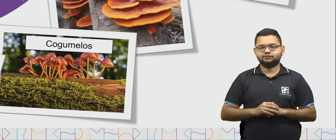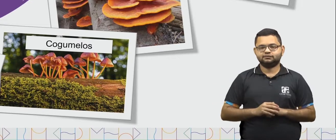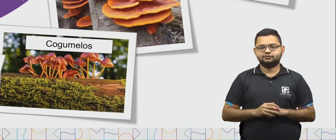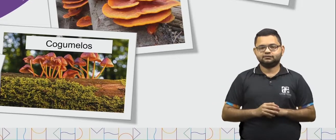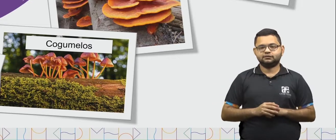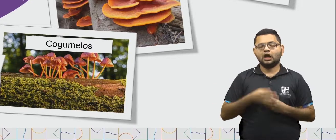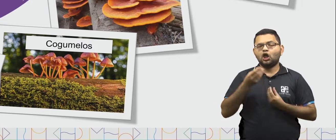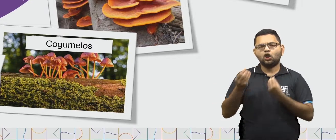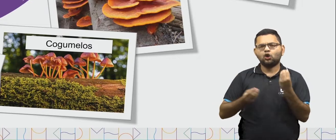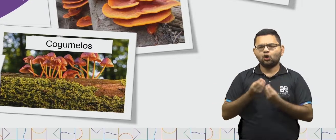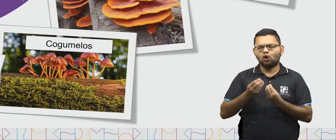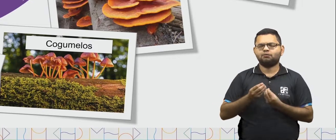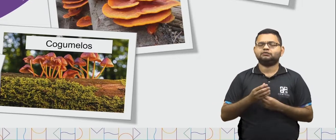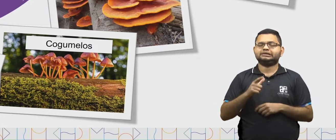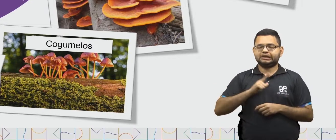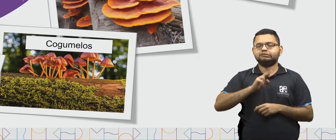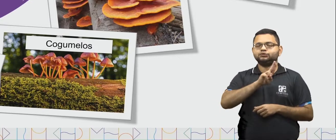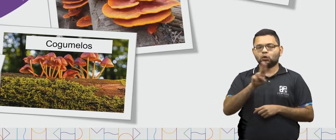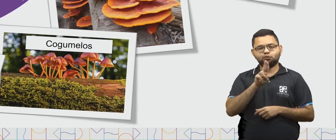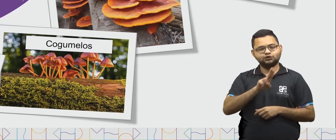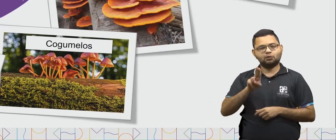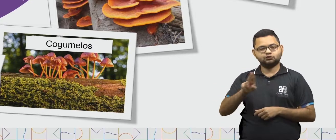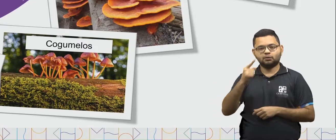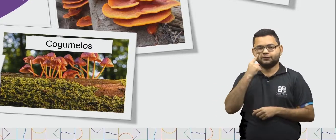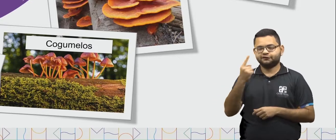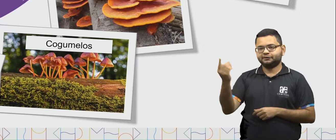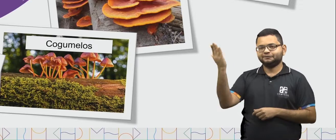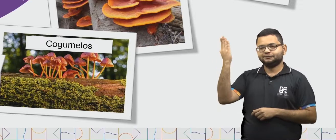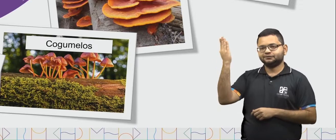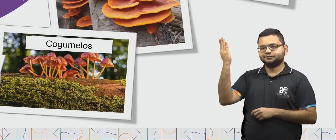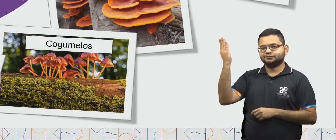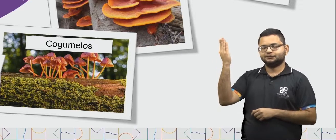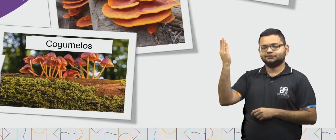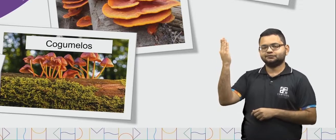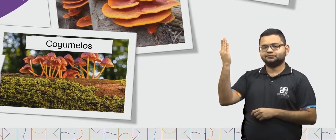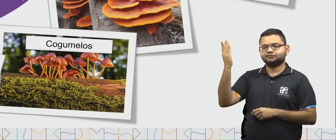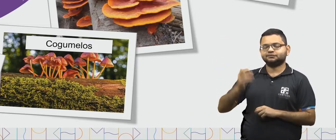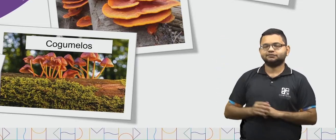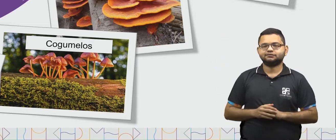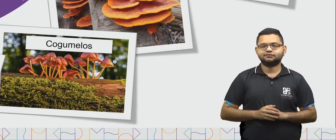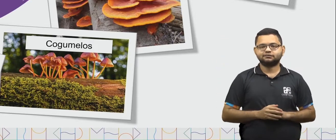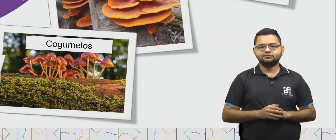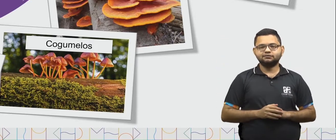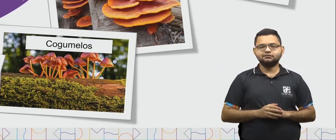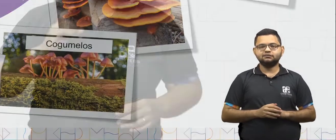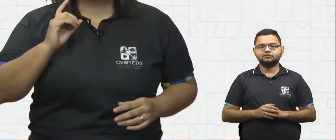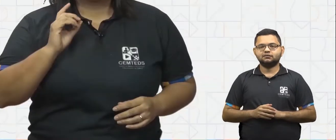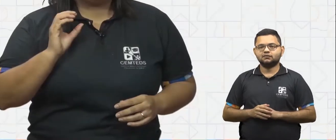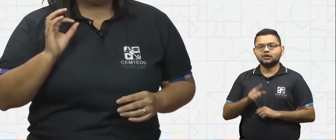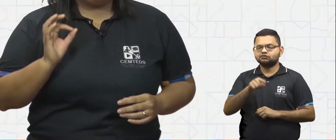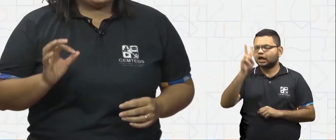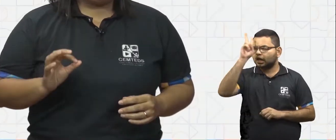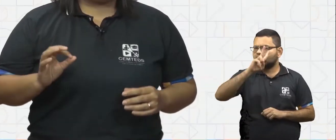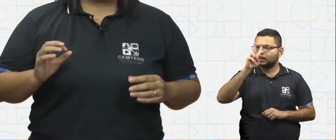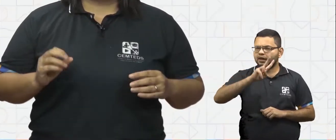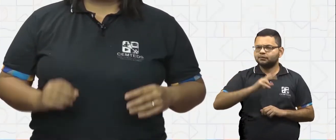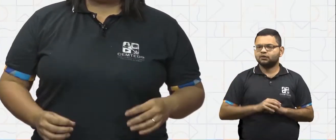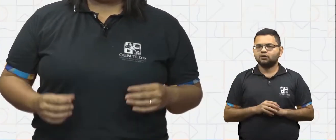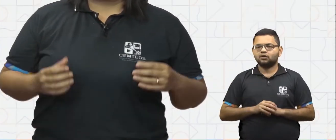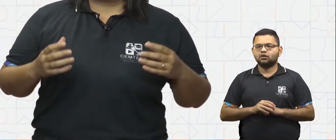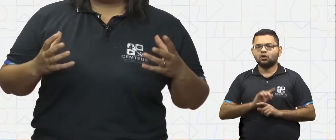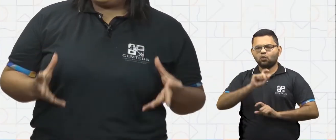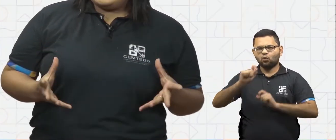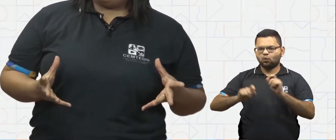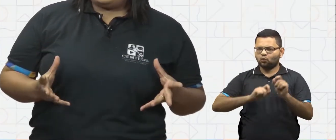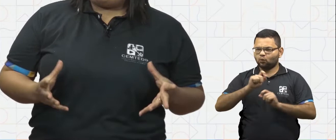como mofos, ibolores, orelha de pau, cogumelos ou leveduras. Você lembra o que